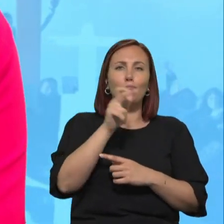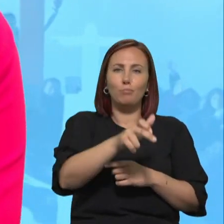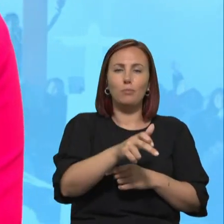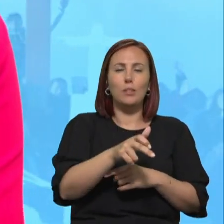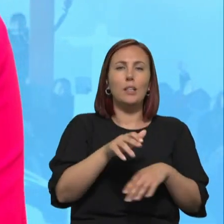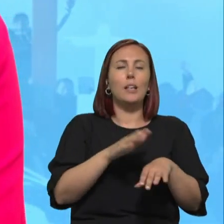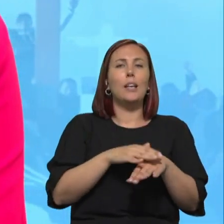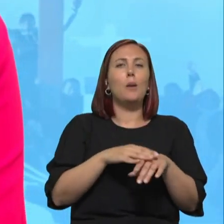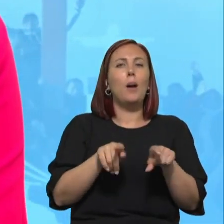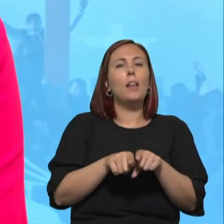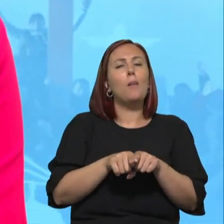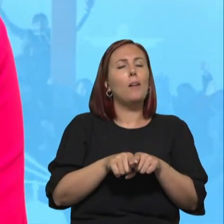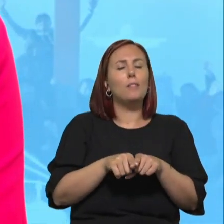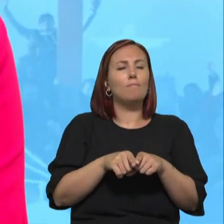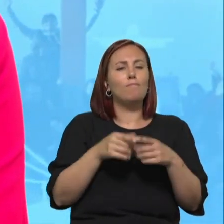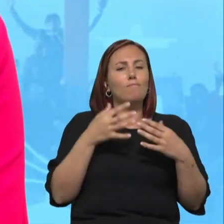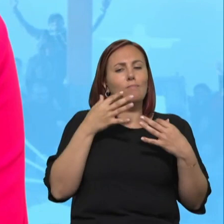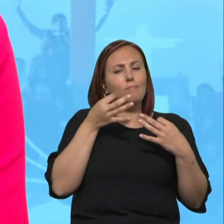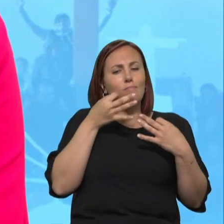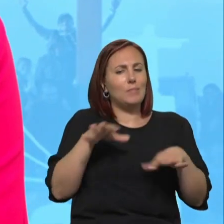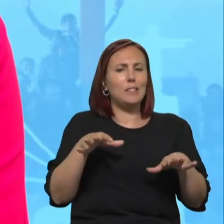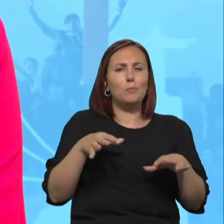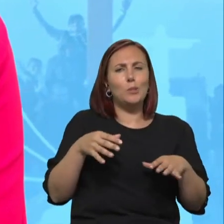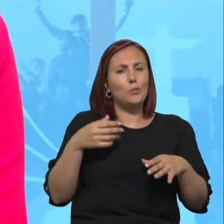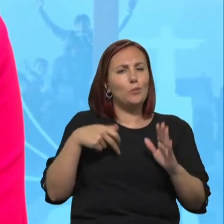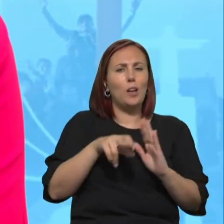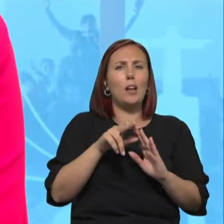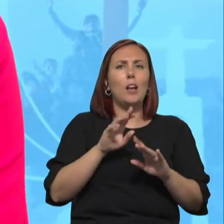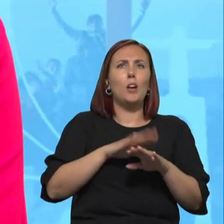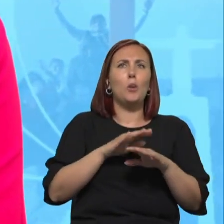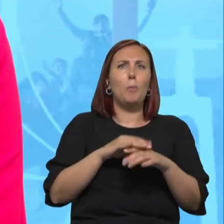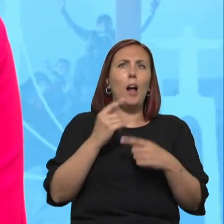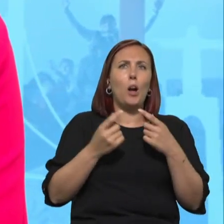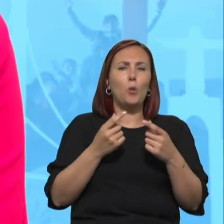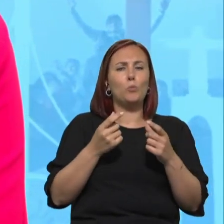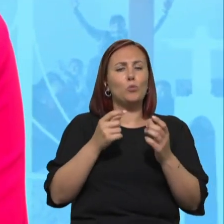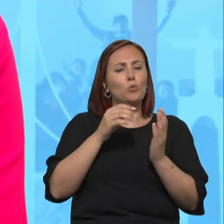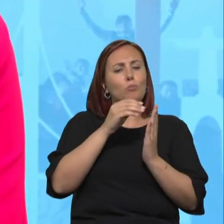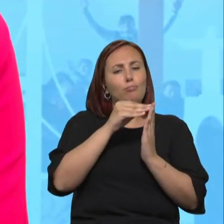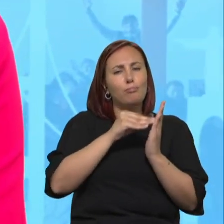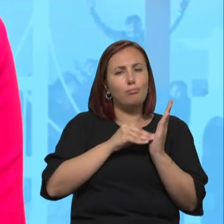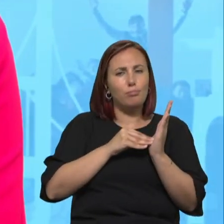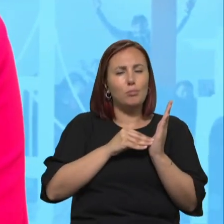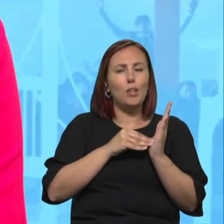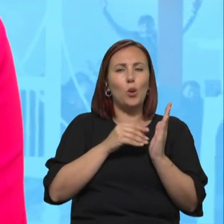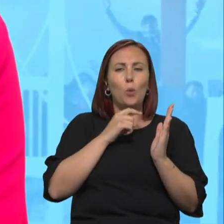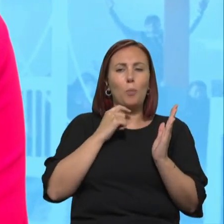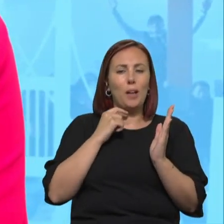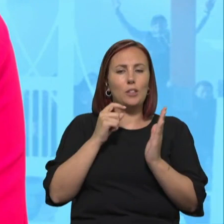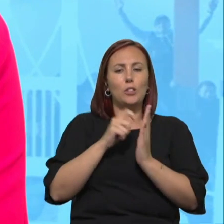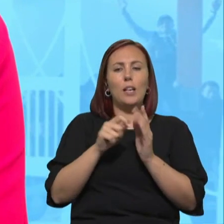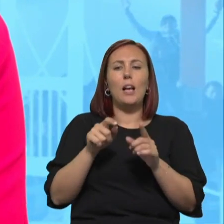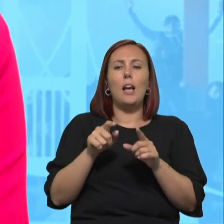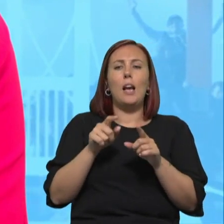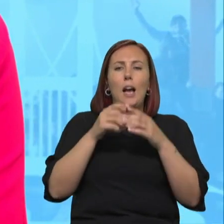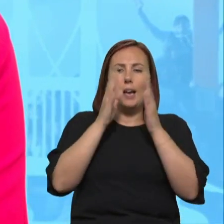de desprendimento muito grande. Há bilhetes muito engraçados até, que ele escrevia a uma das irmãs, a irmã Isabel,